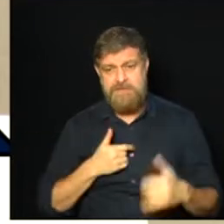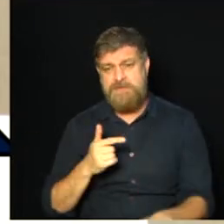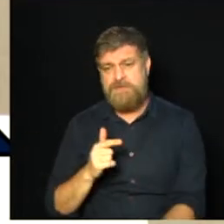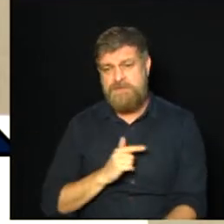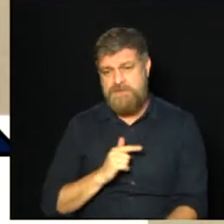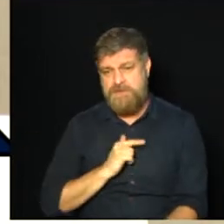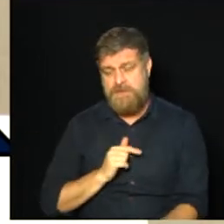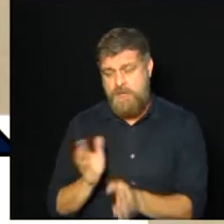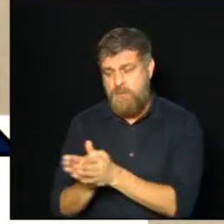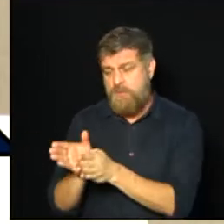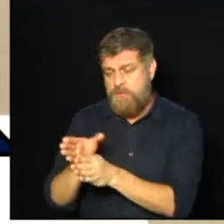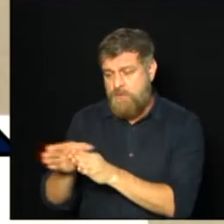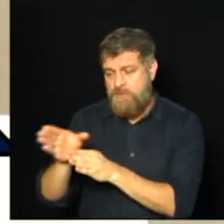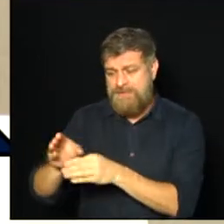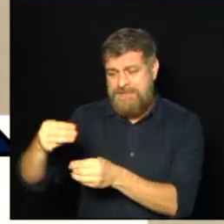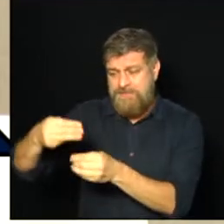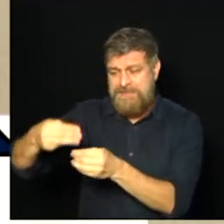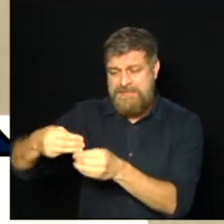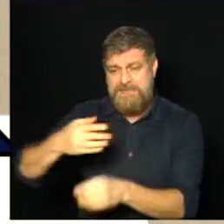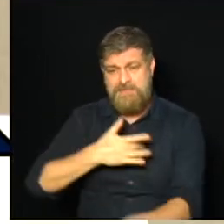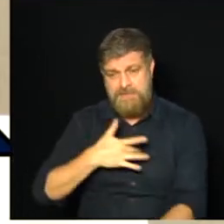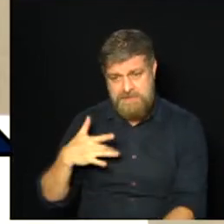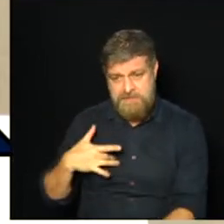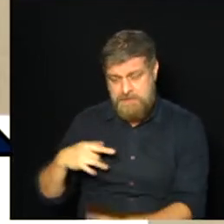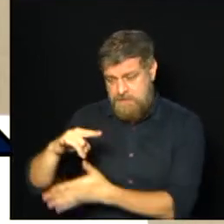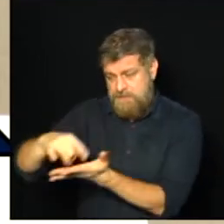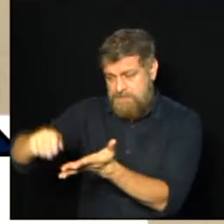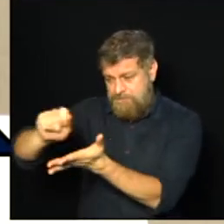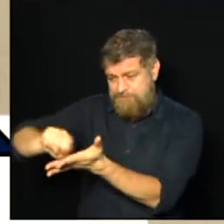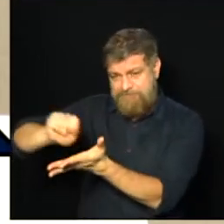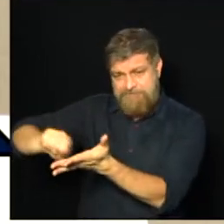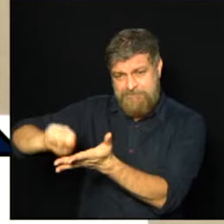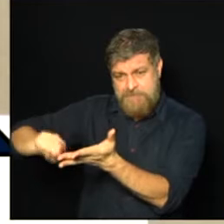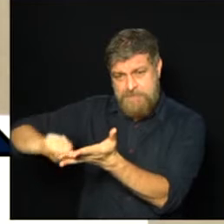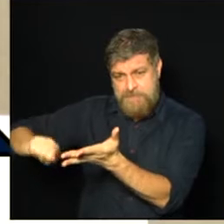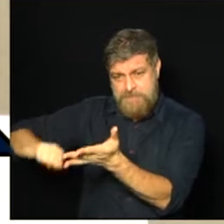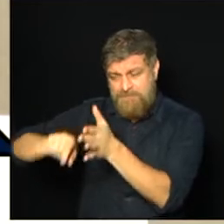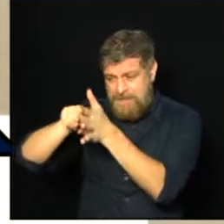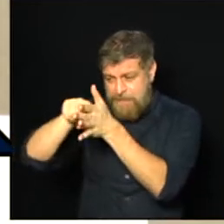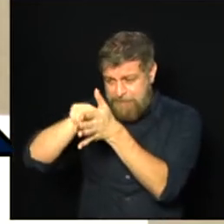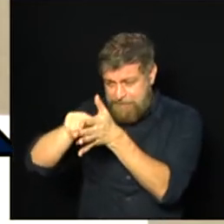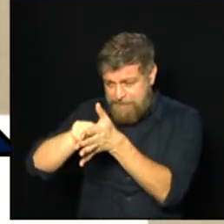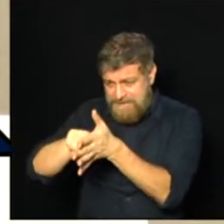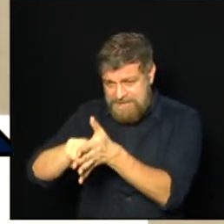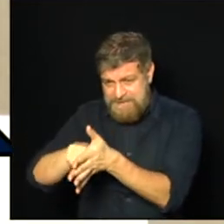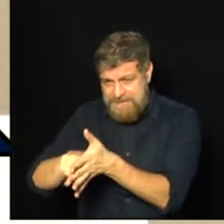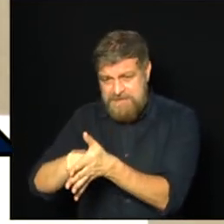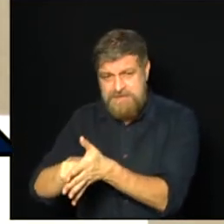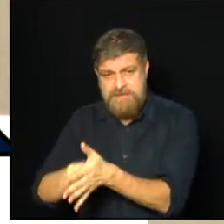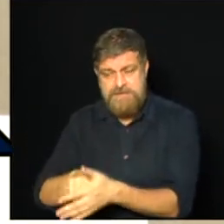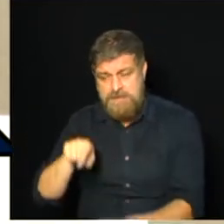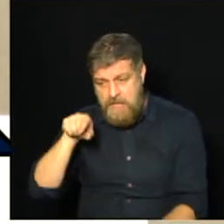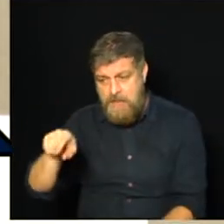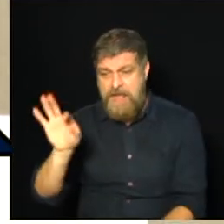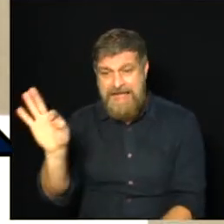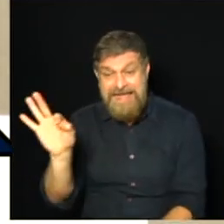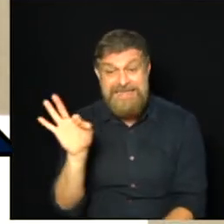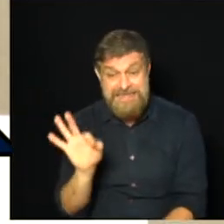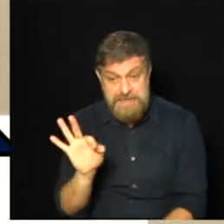que o Conselho Municipal de Saúde produziu, dados assim mesmo, pesquisas que foram apontados ali